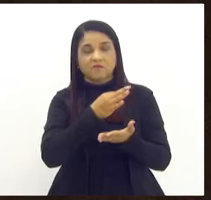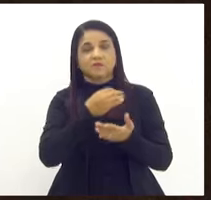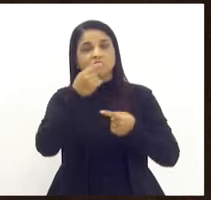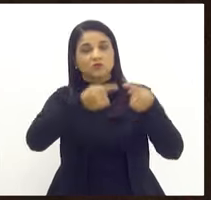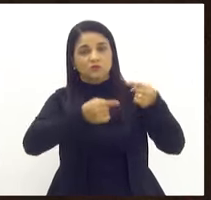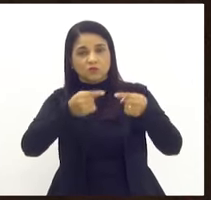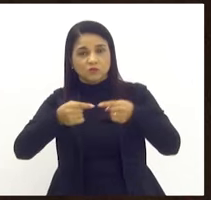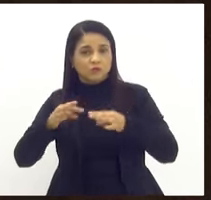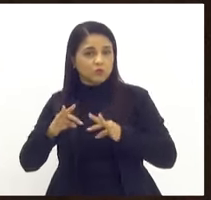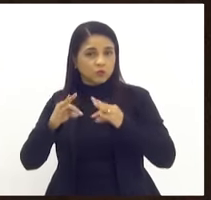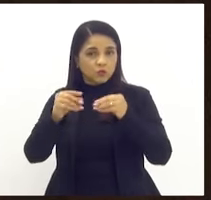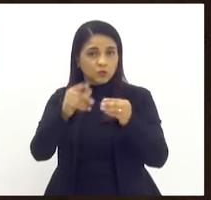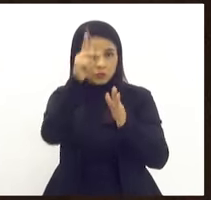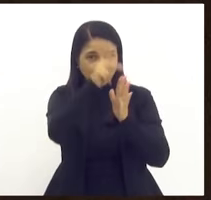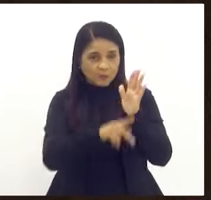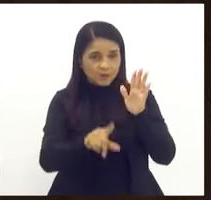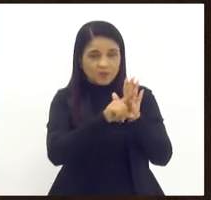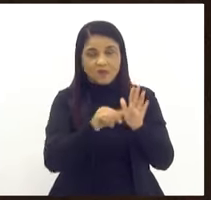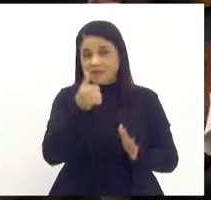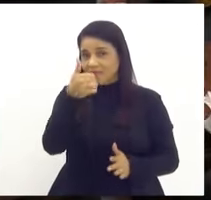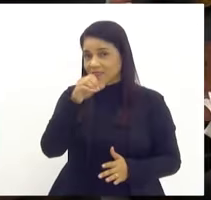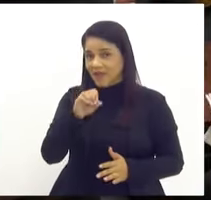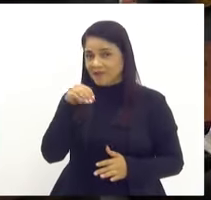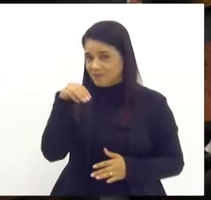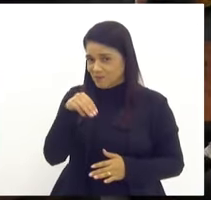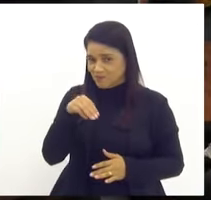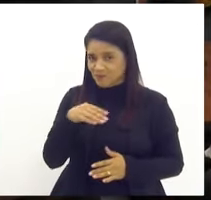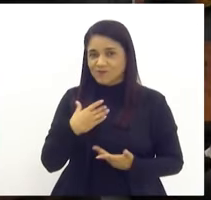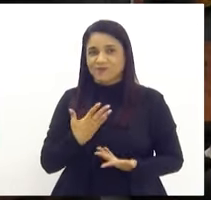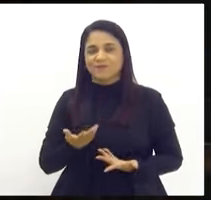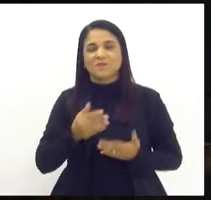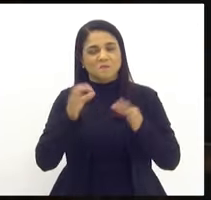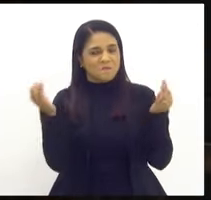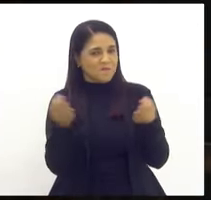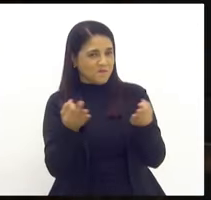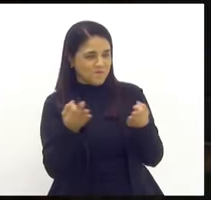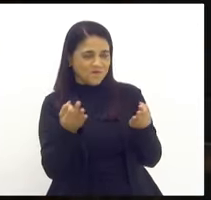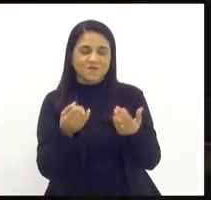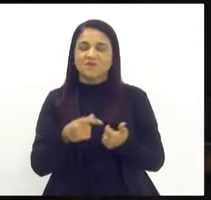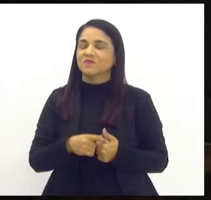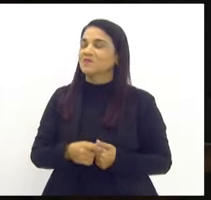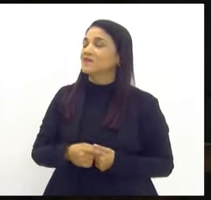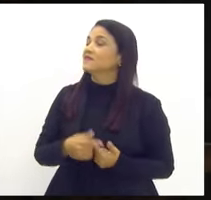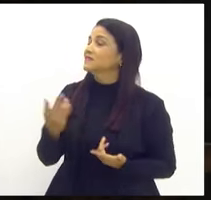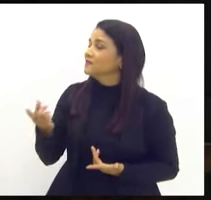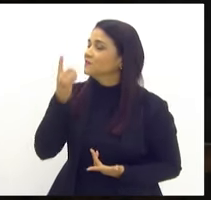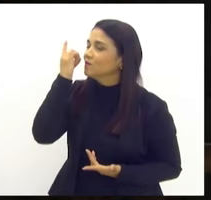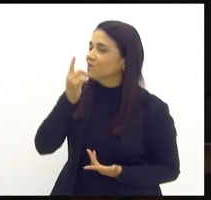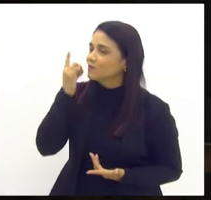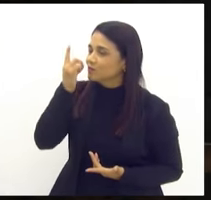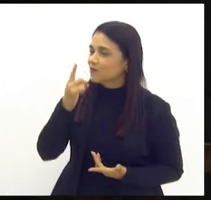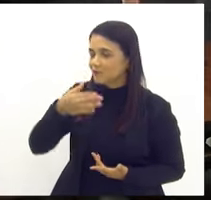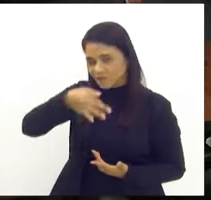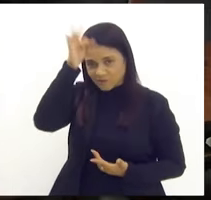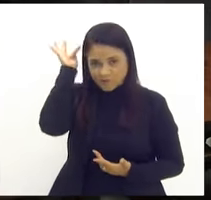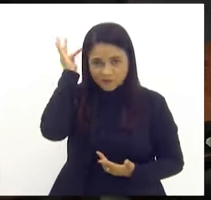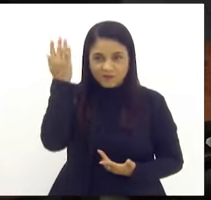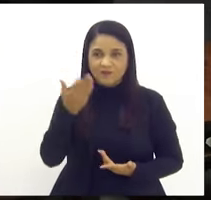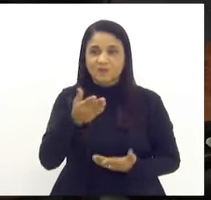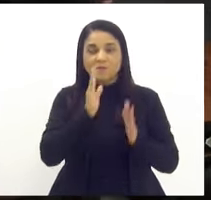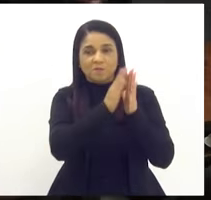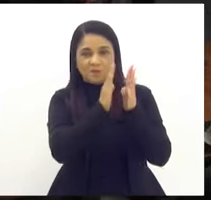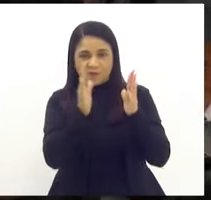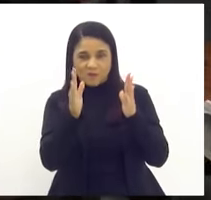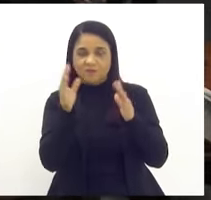discutirei todos em 10 minutos perfeito OB Deputado Deputado Fred Pacheco pela